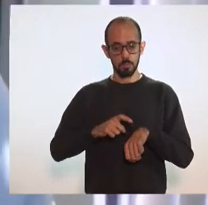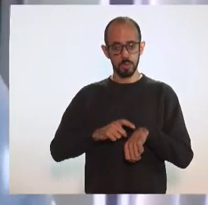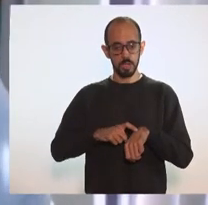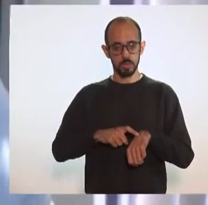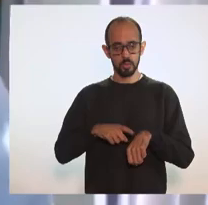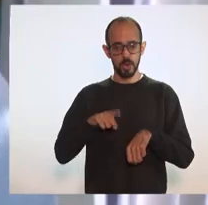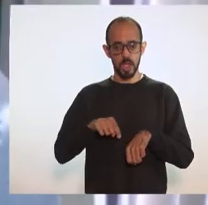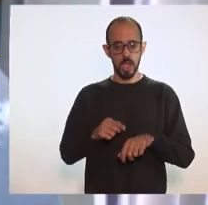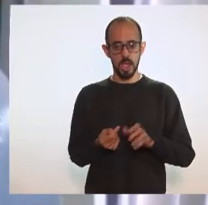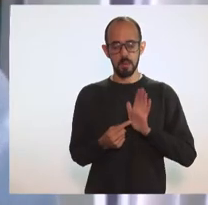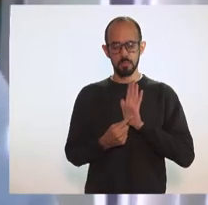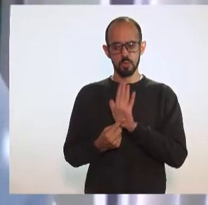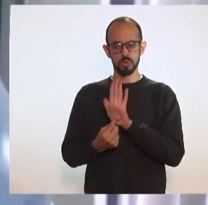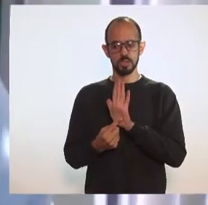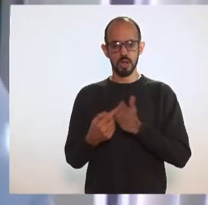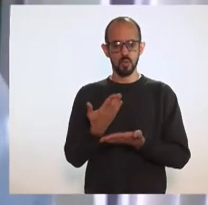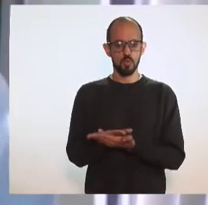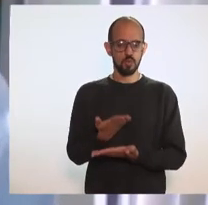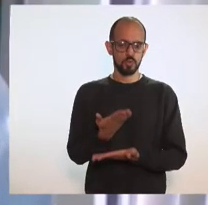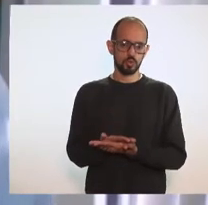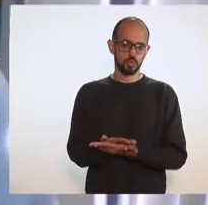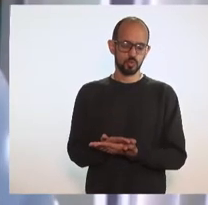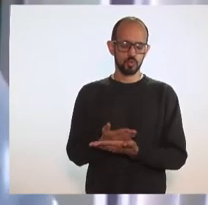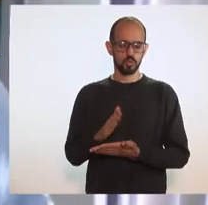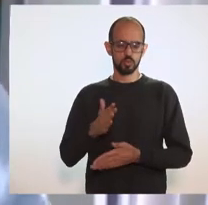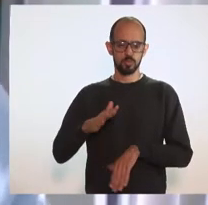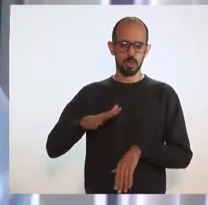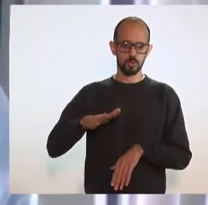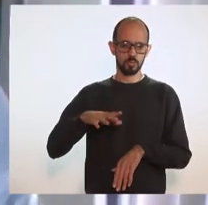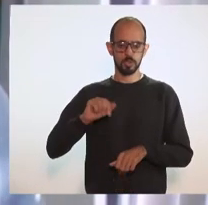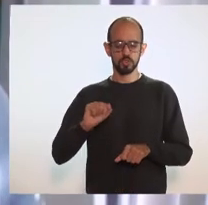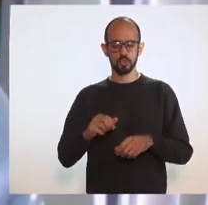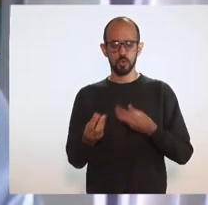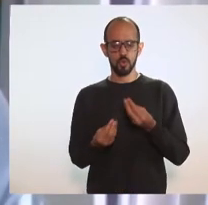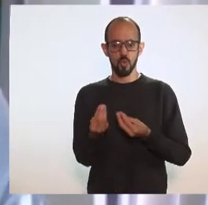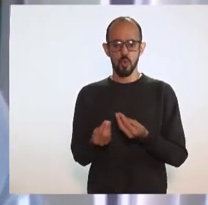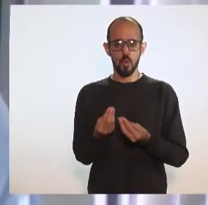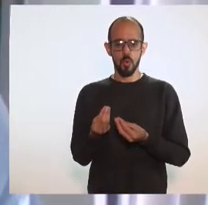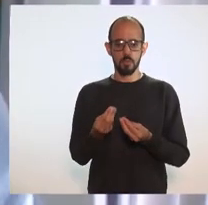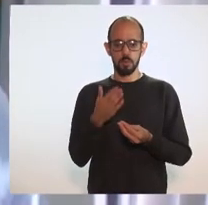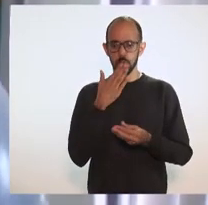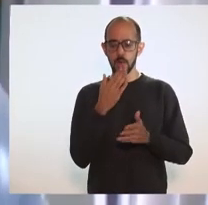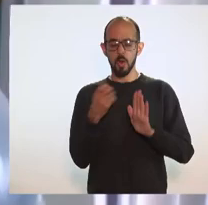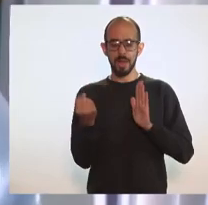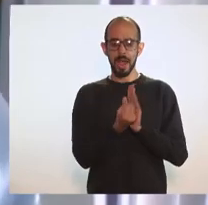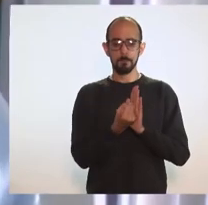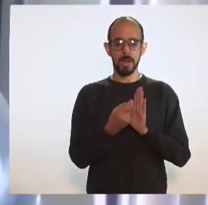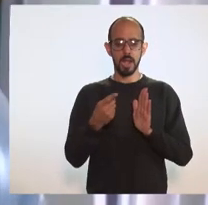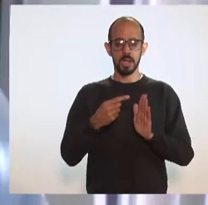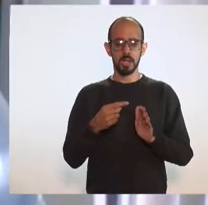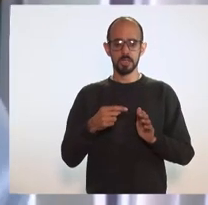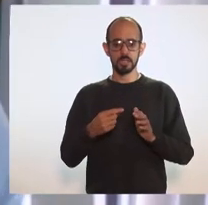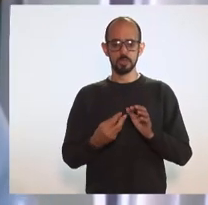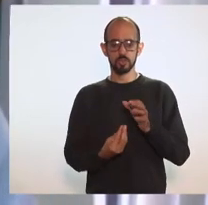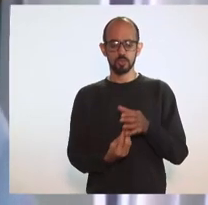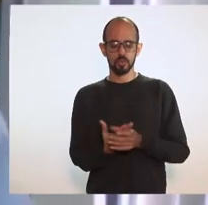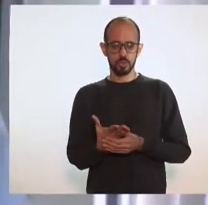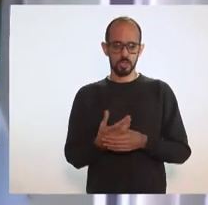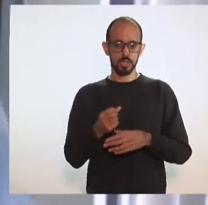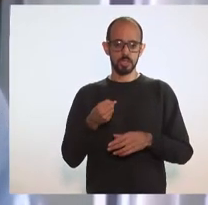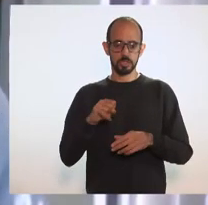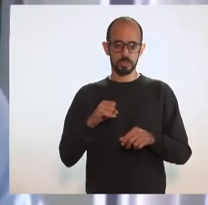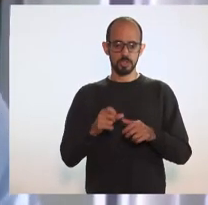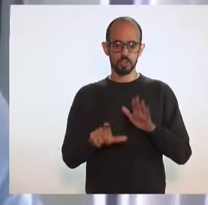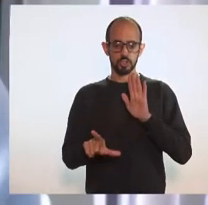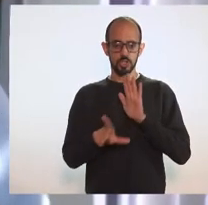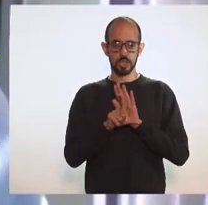trazer pelo menos o primeiro estudo ainda que aproximativo do impacto do isso traz em si uma vez transformado e o transformado